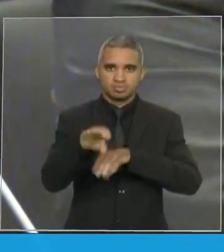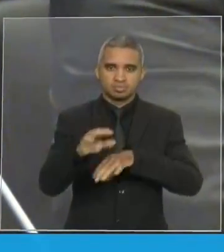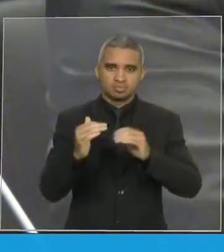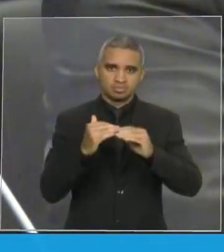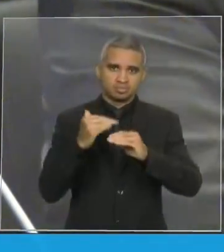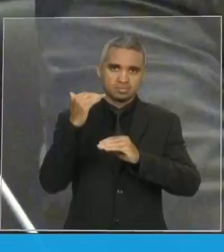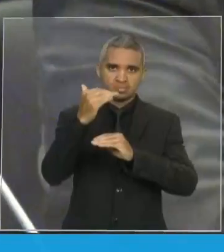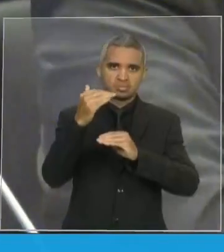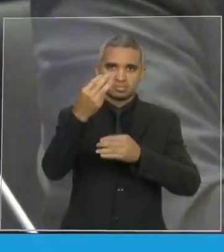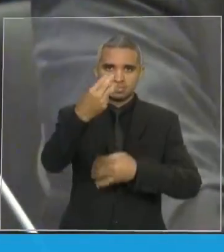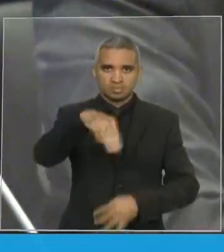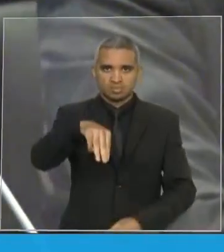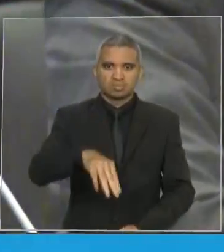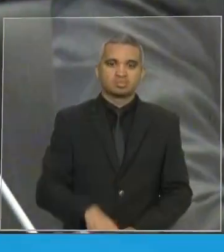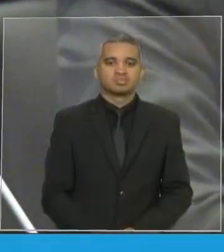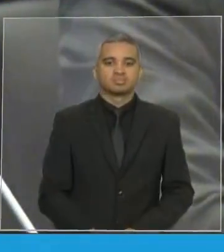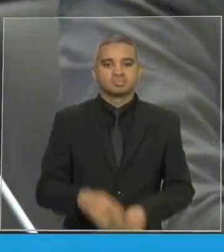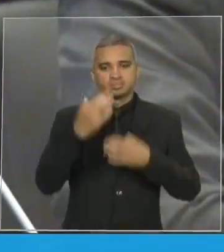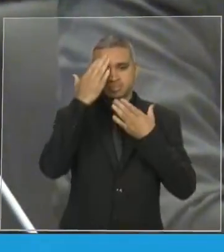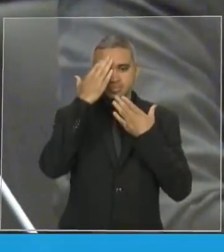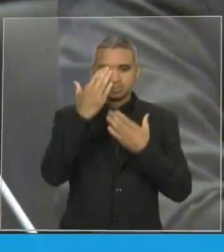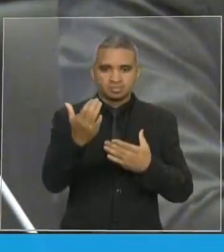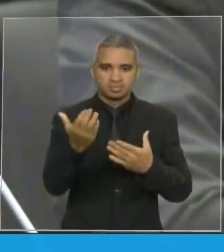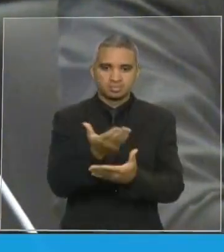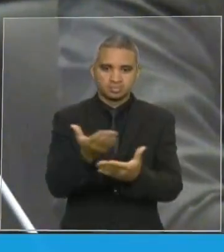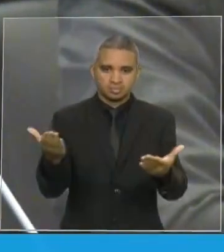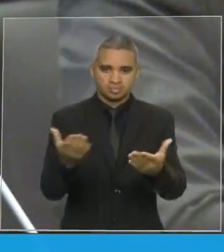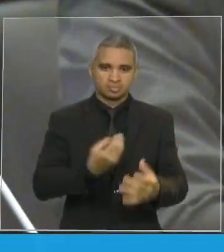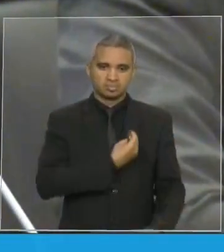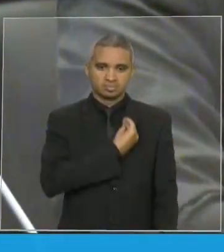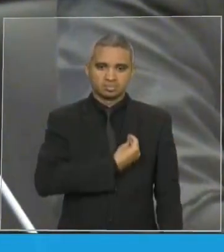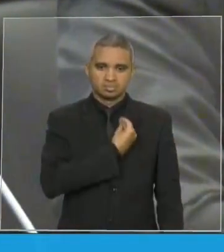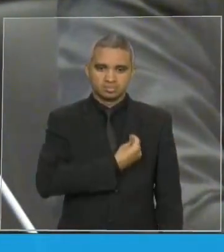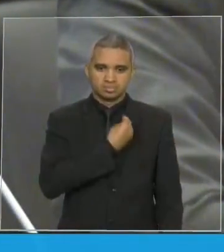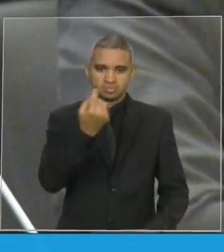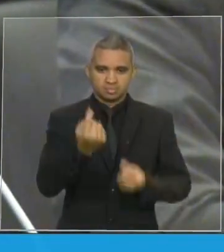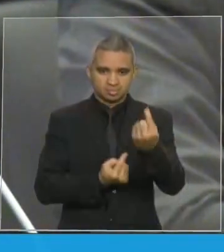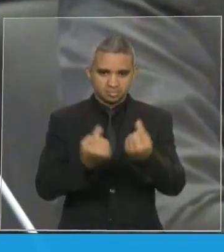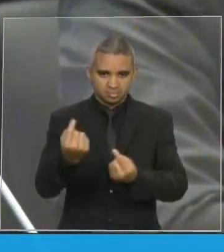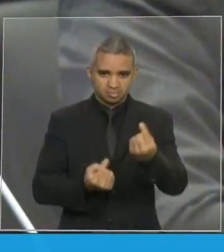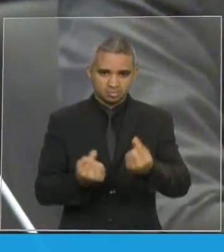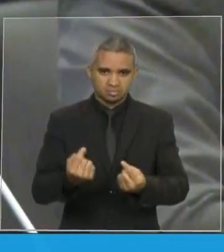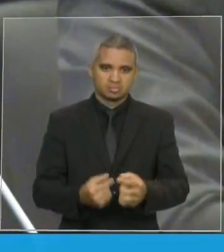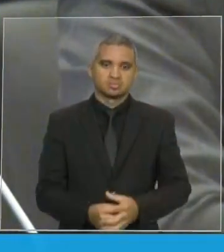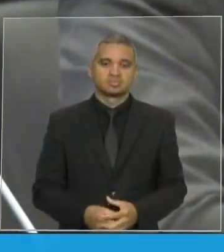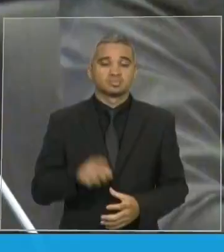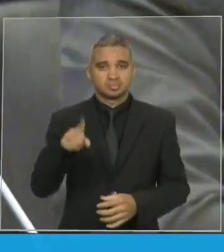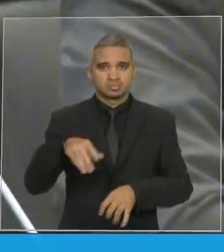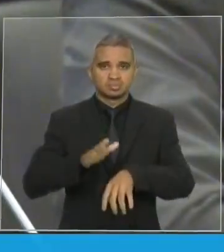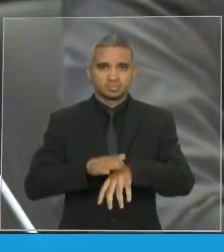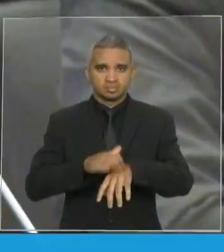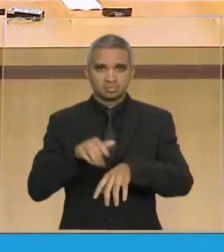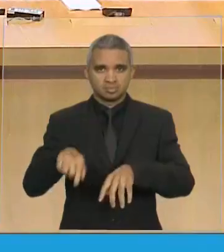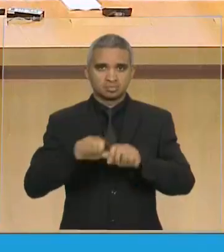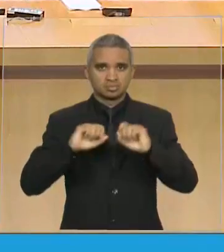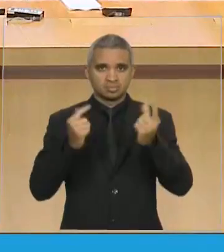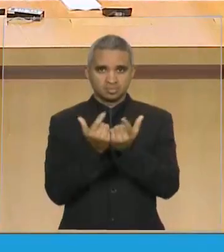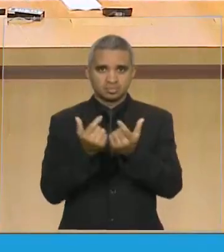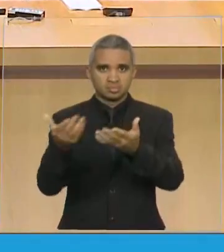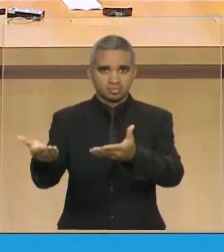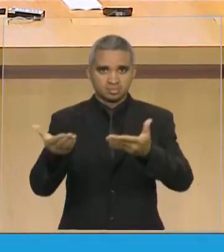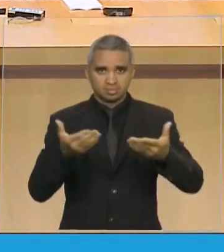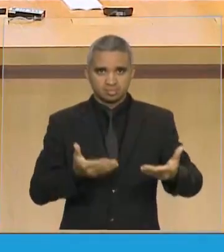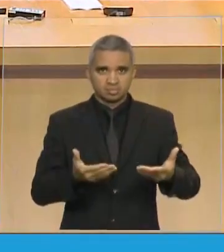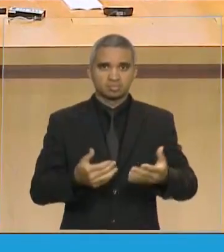presença de todos. Essa é uma atividade, uma iniciativa da Assembleia Legislativa para dar oportunidade